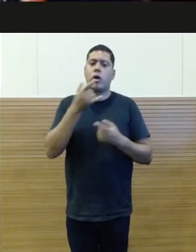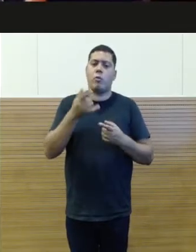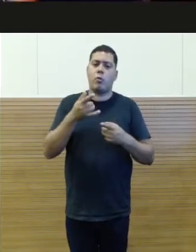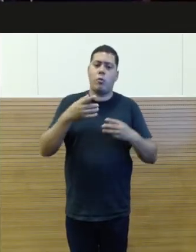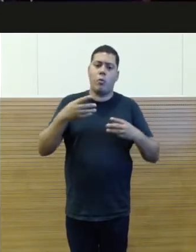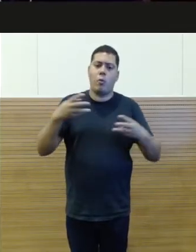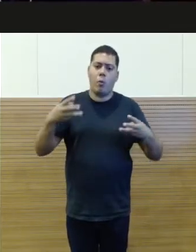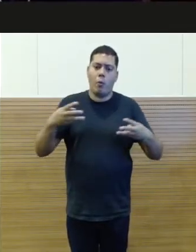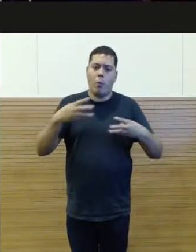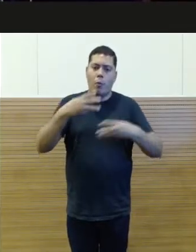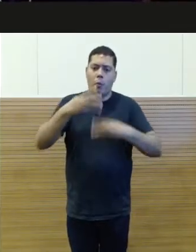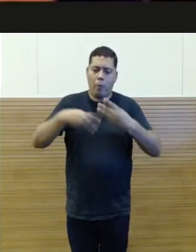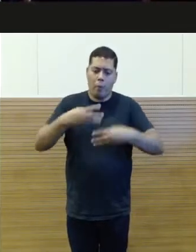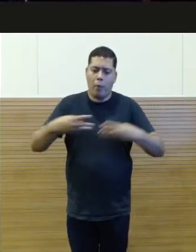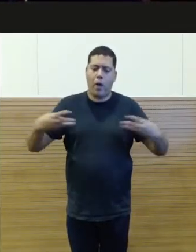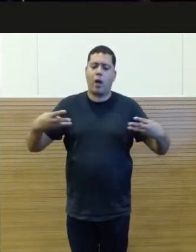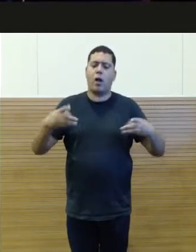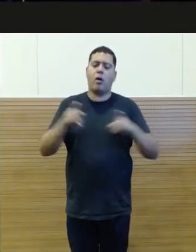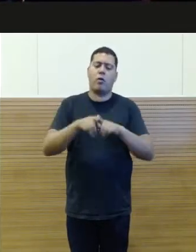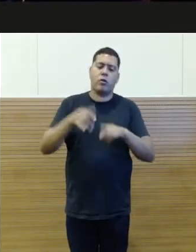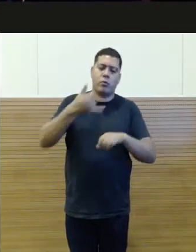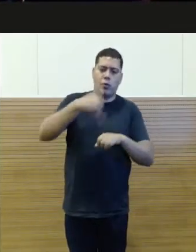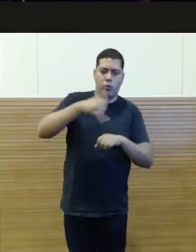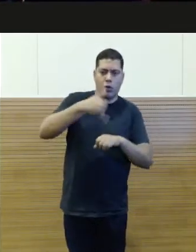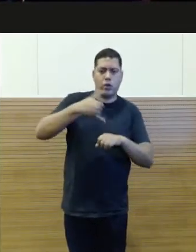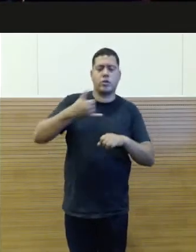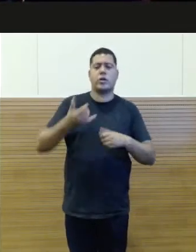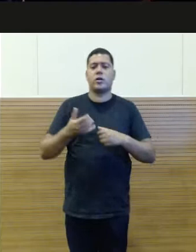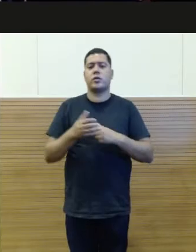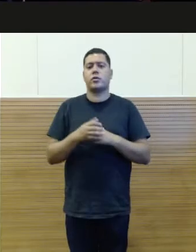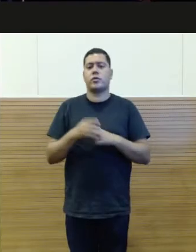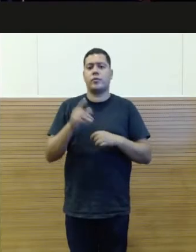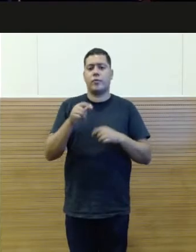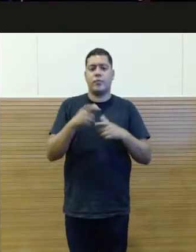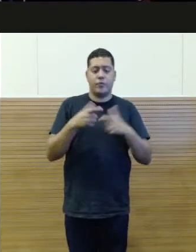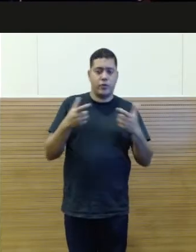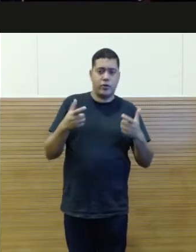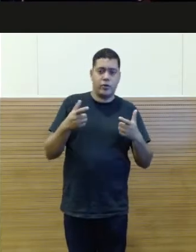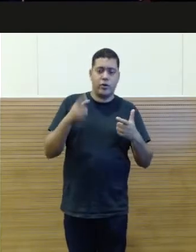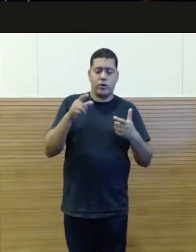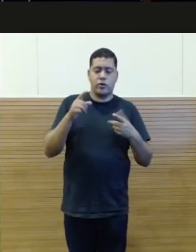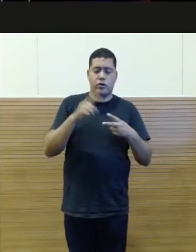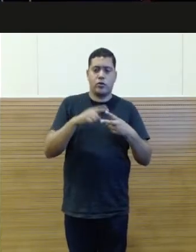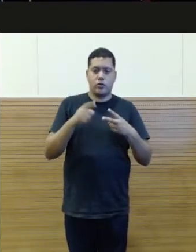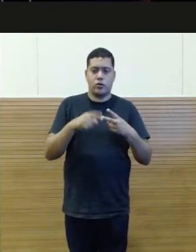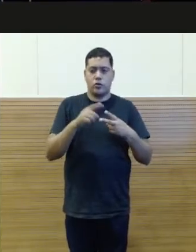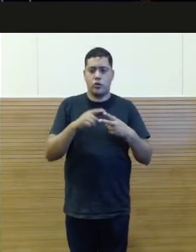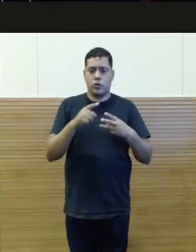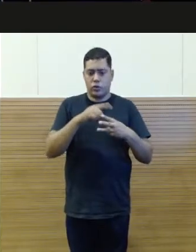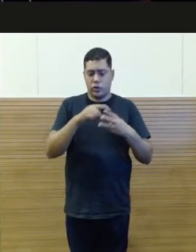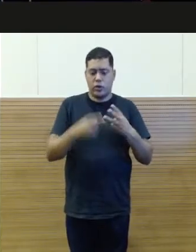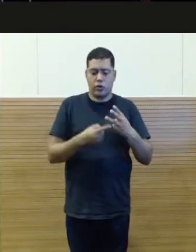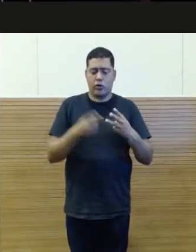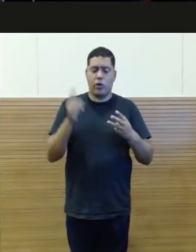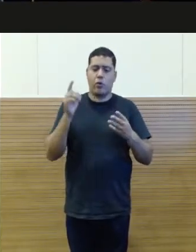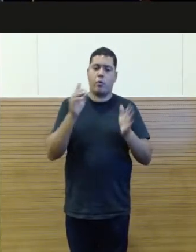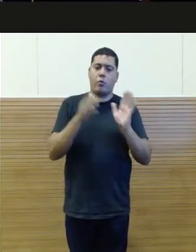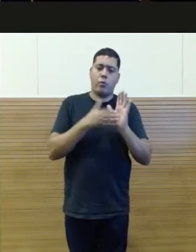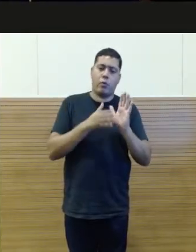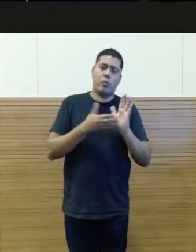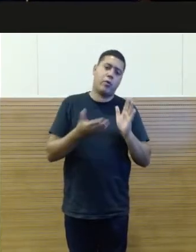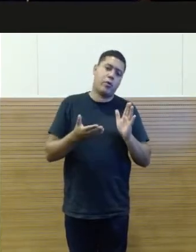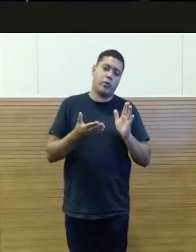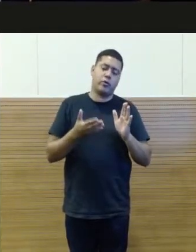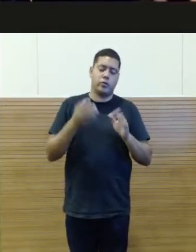macarrão, né? O azeite de oliva e o queijo. Nesses 3 casos, nós vemos esses 3 propósitos muito